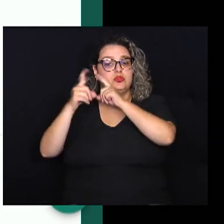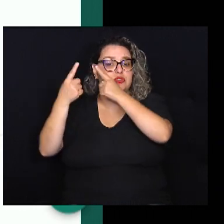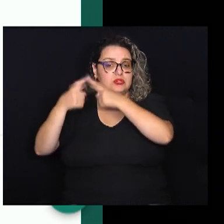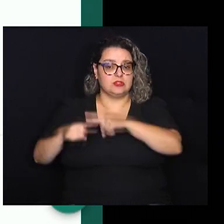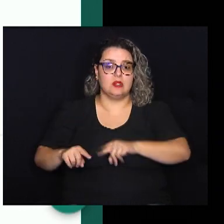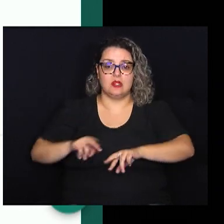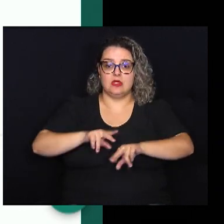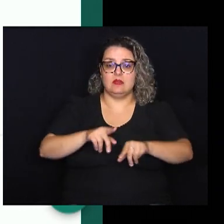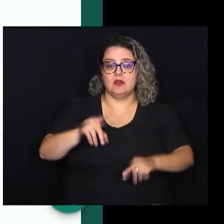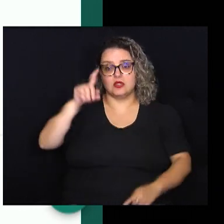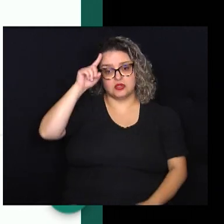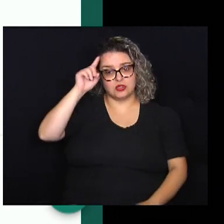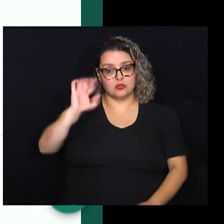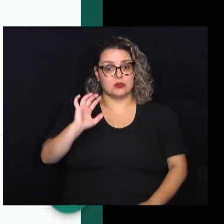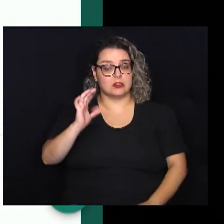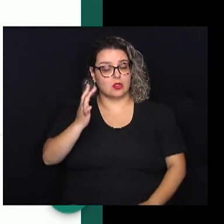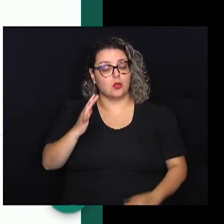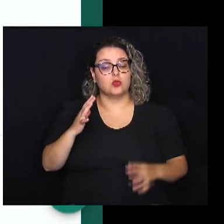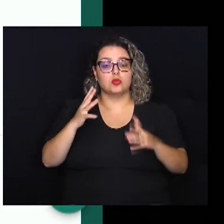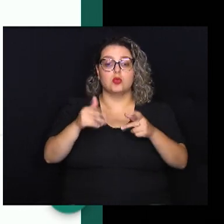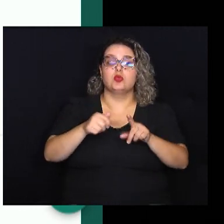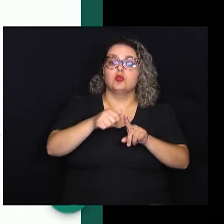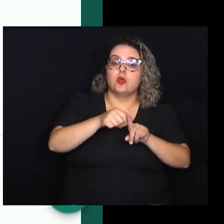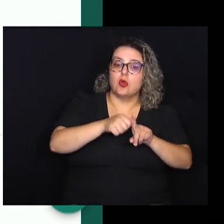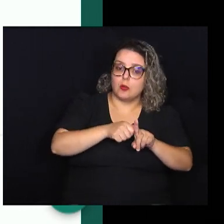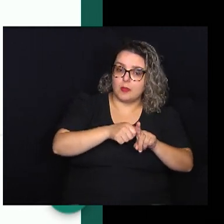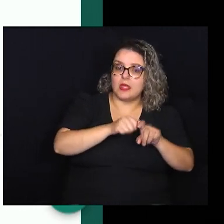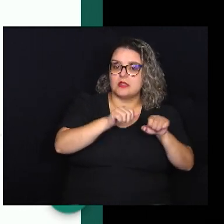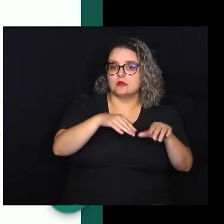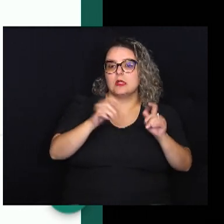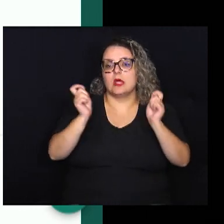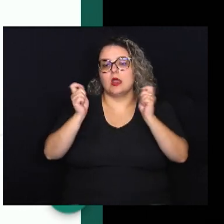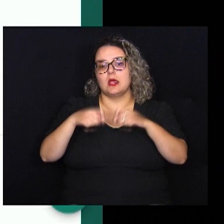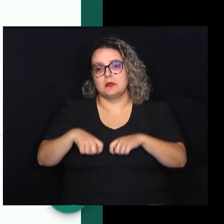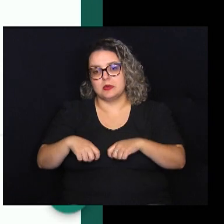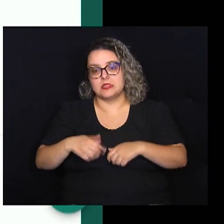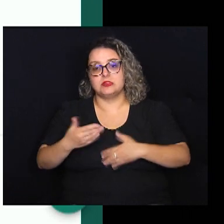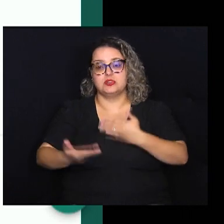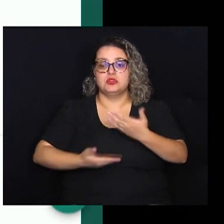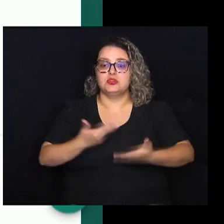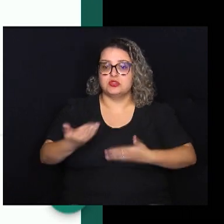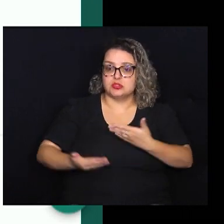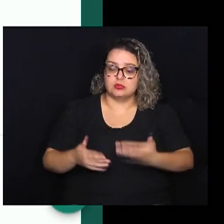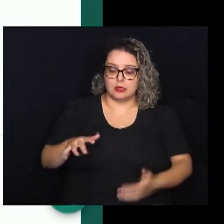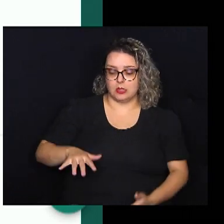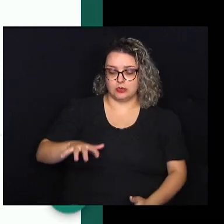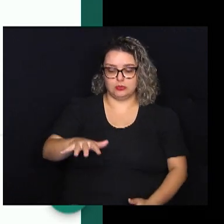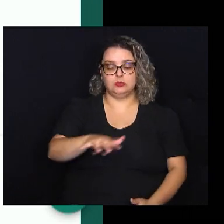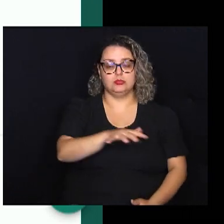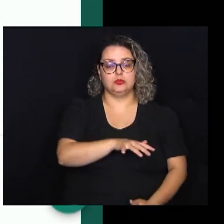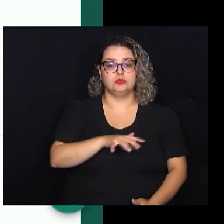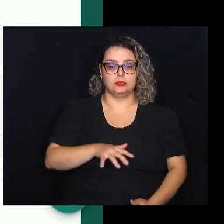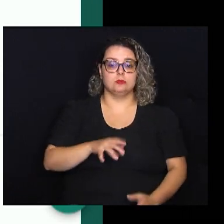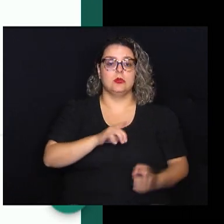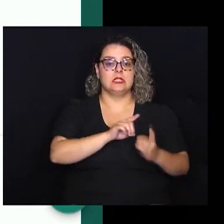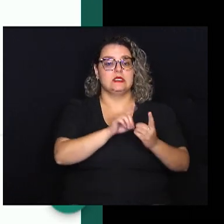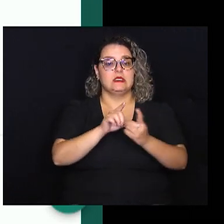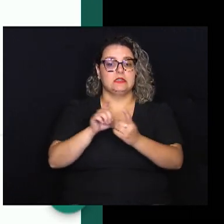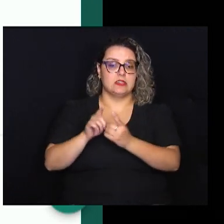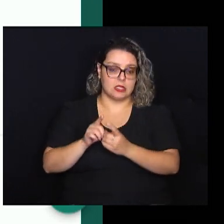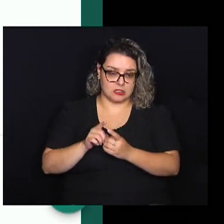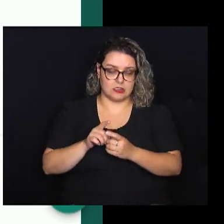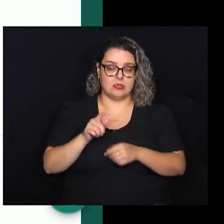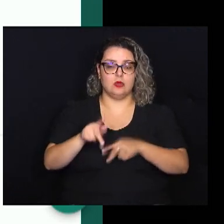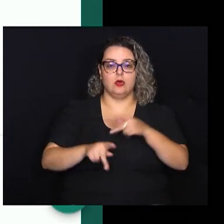datas o que tá acontecendo durante todo mês a capacitação de servidores dos territórios para atender a